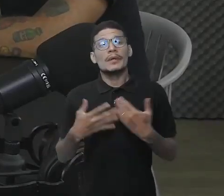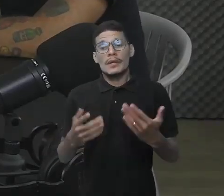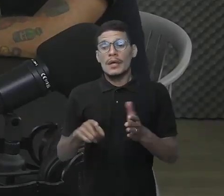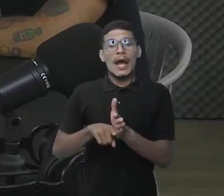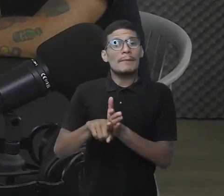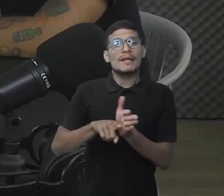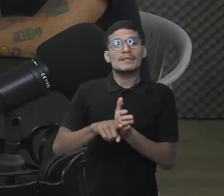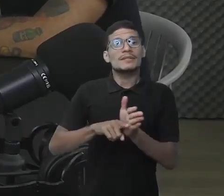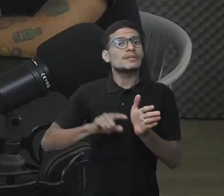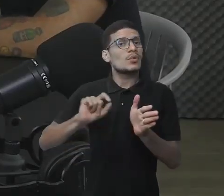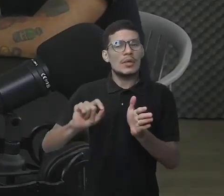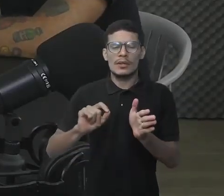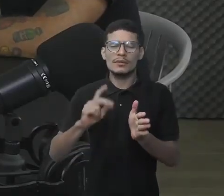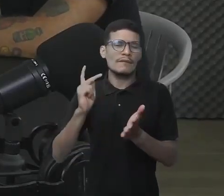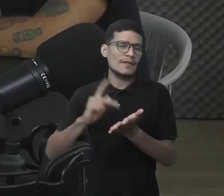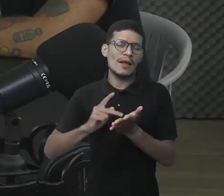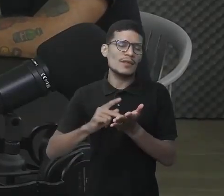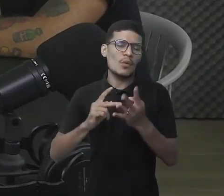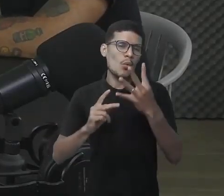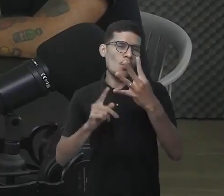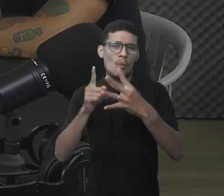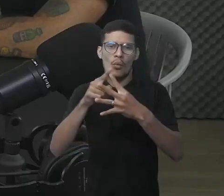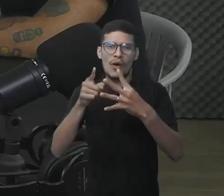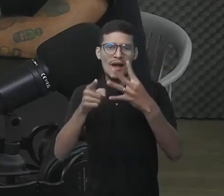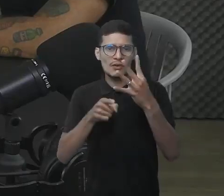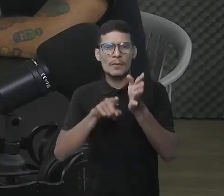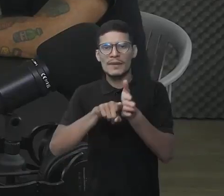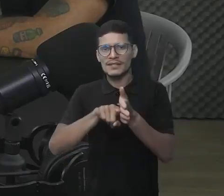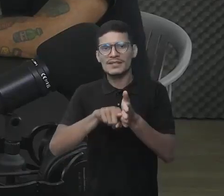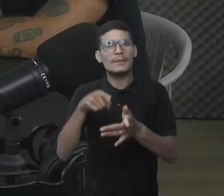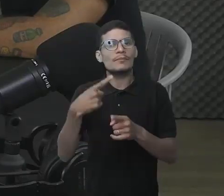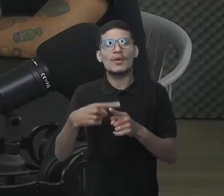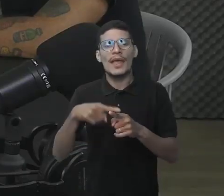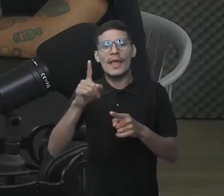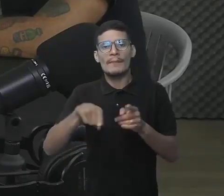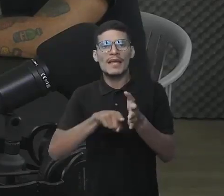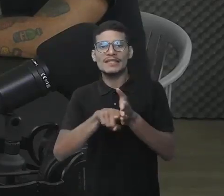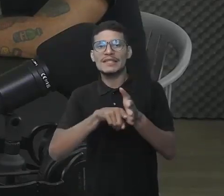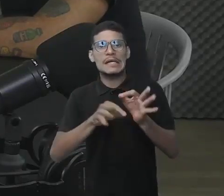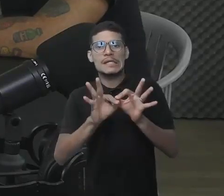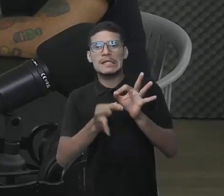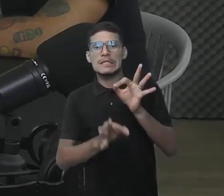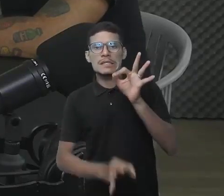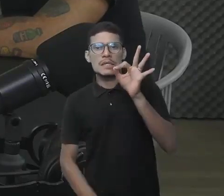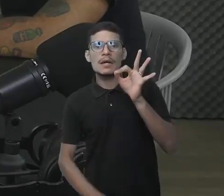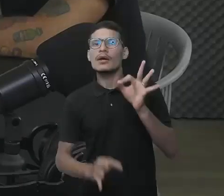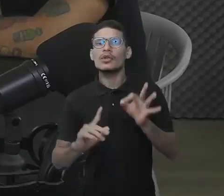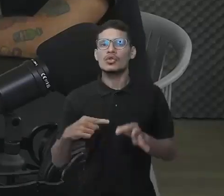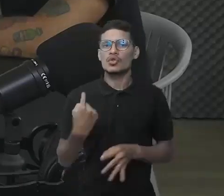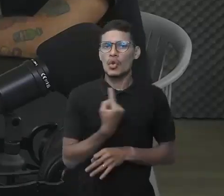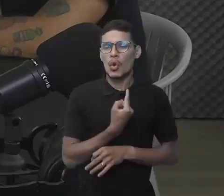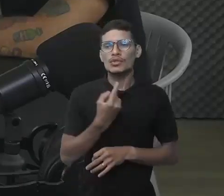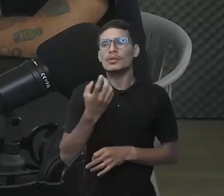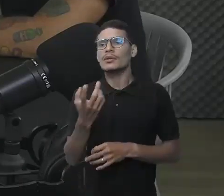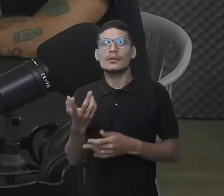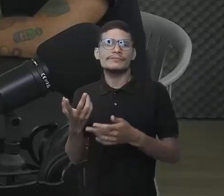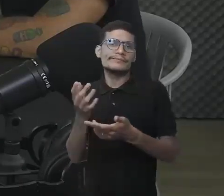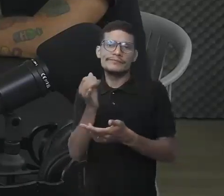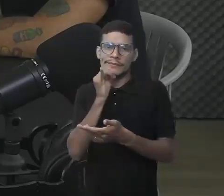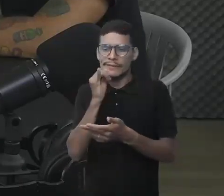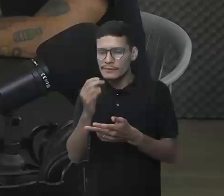uma pesquisa, mas são 4, porque ela é uma pesquisa grandiosa. Foi uma pesquisa que nós ouvimos